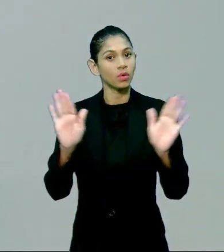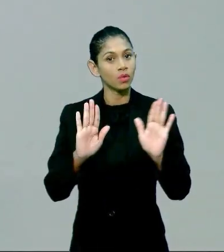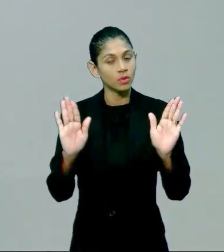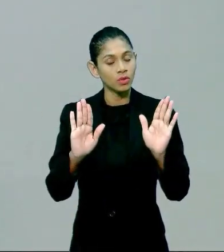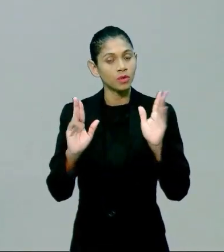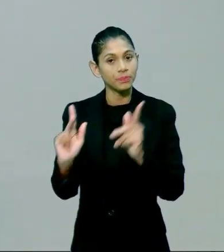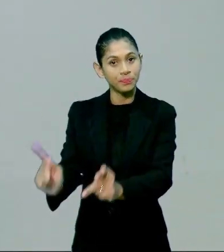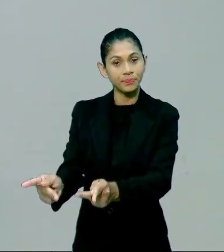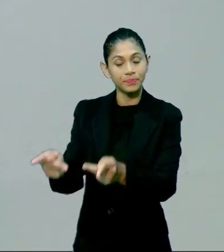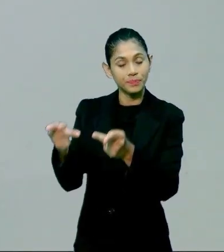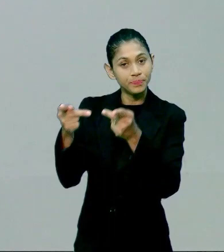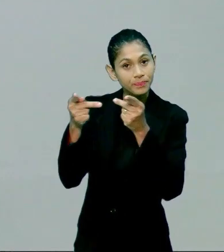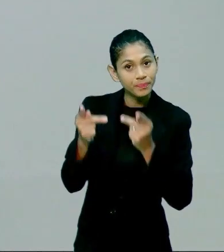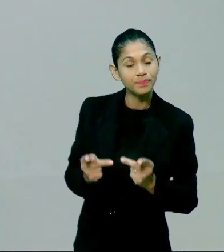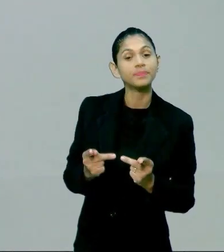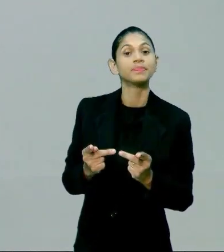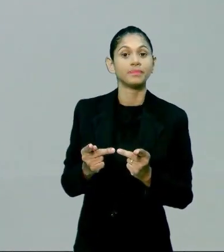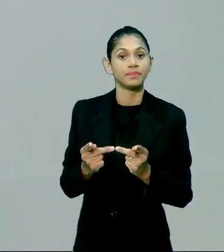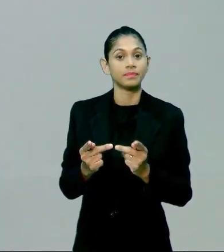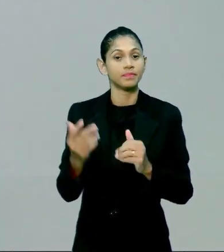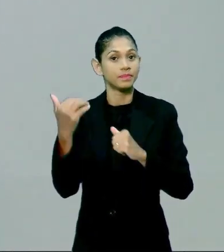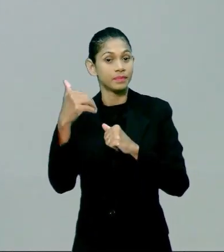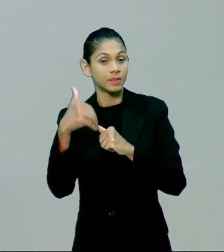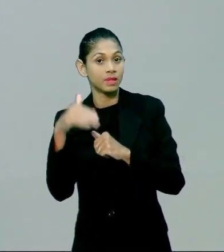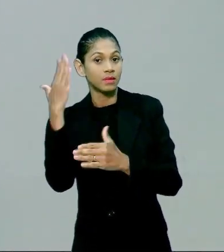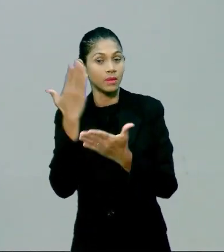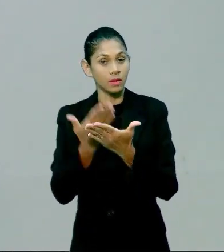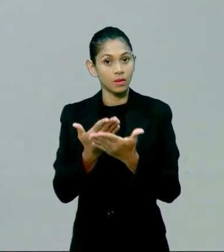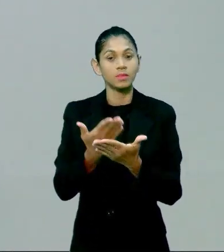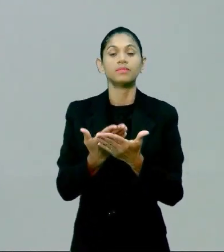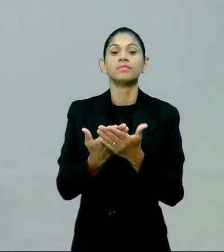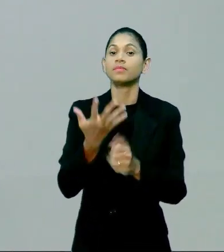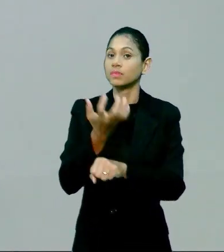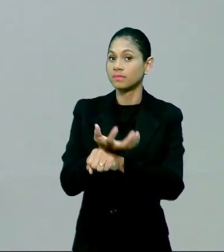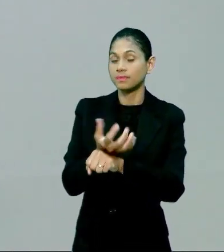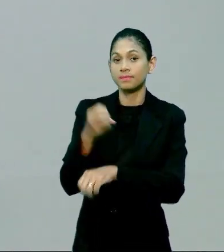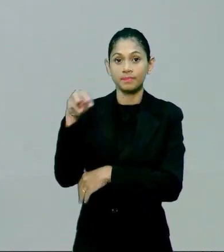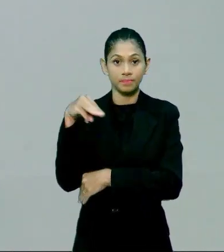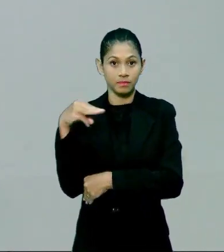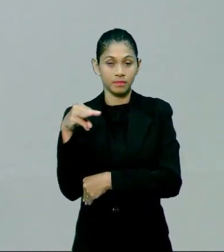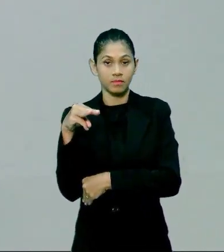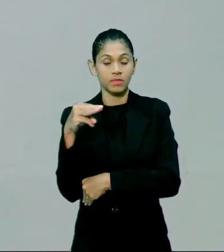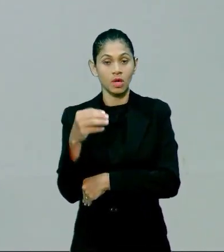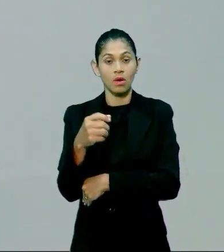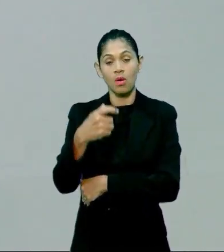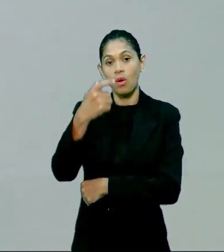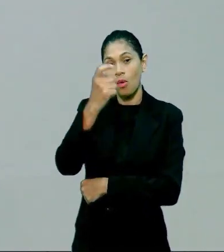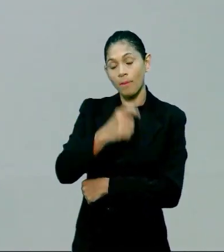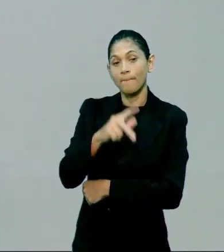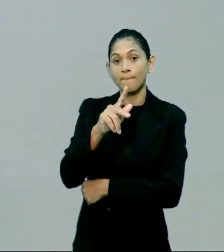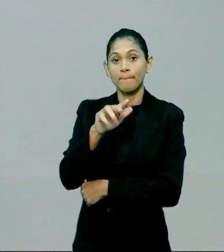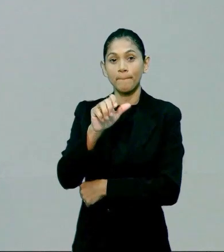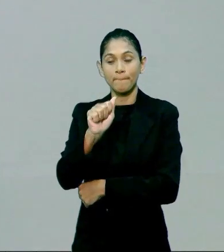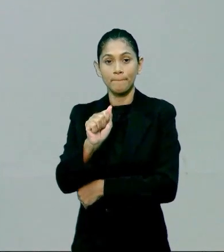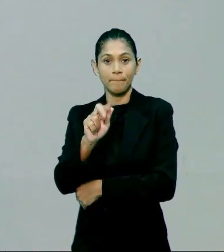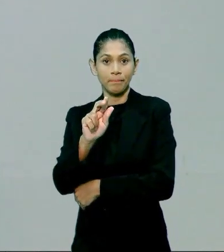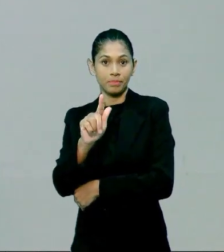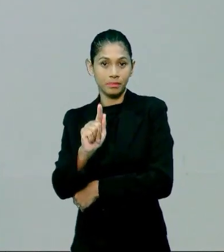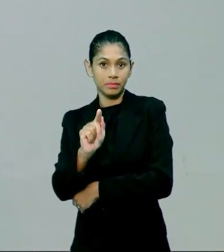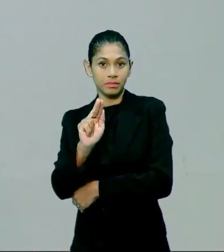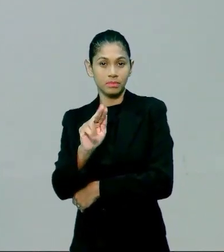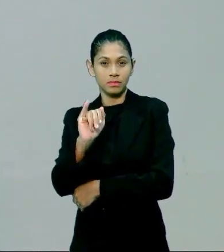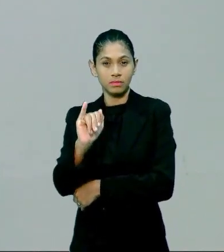Olá, seja muito bem-vindo a mais uma aula de matemática. Eu sou o professor Áquila e